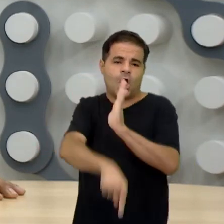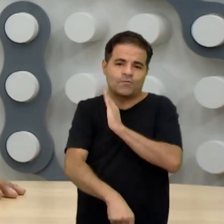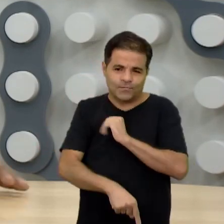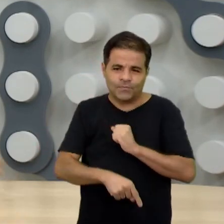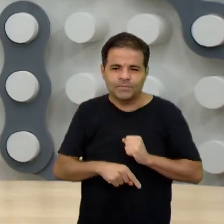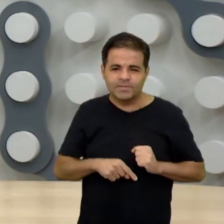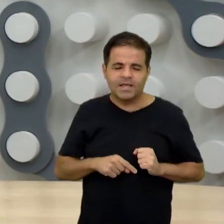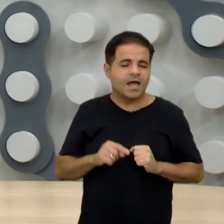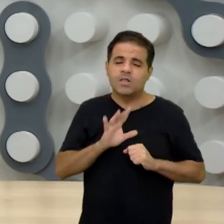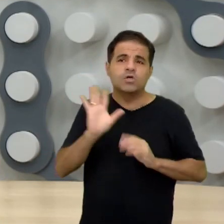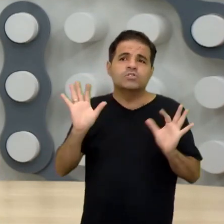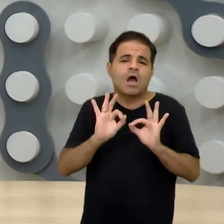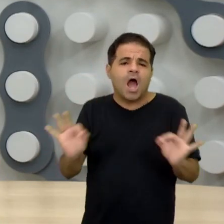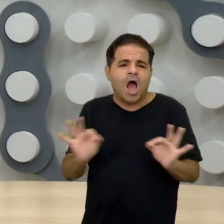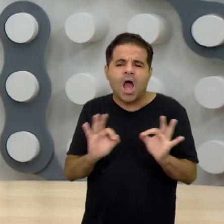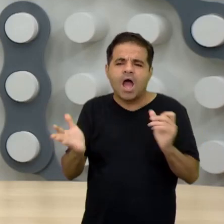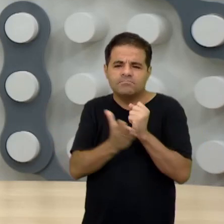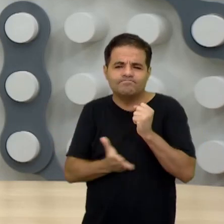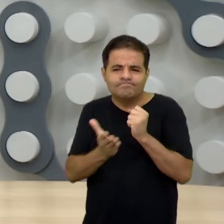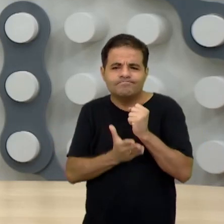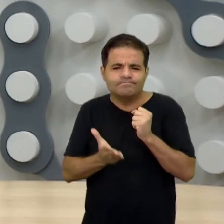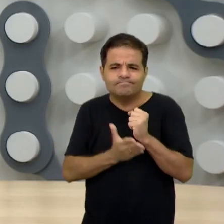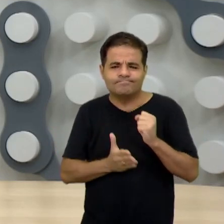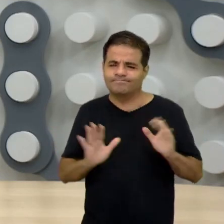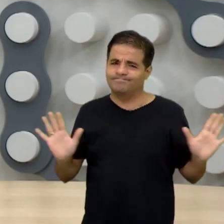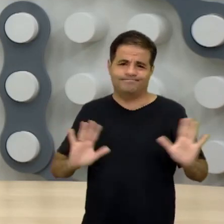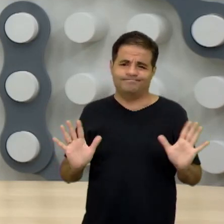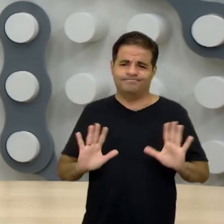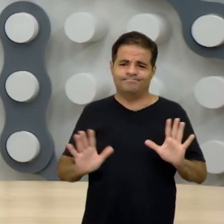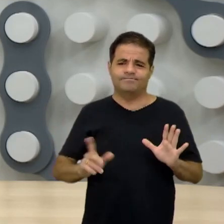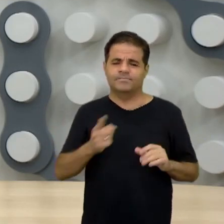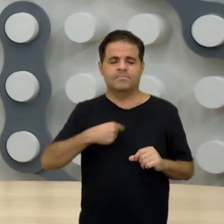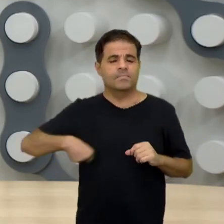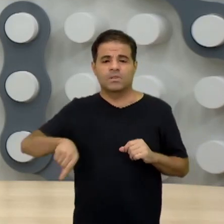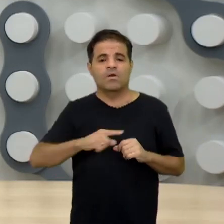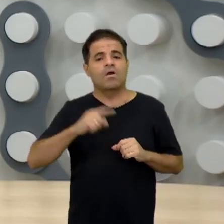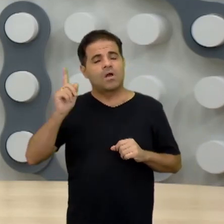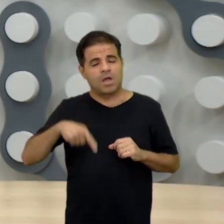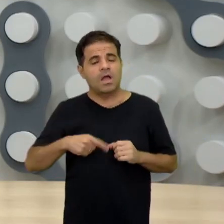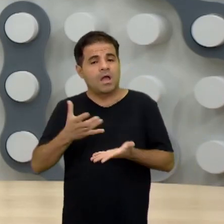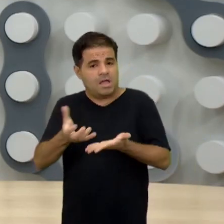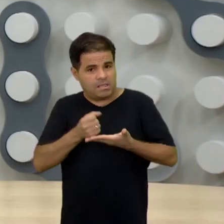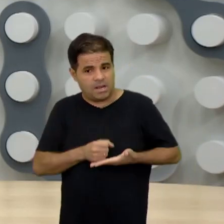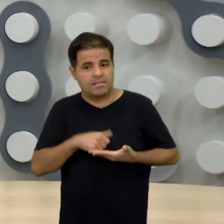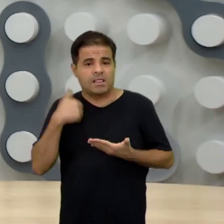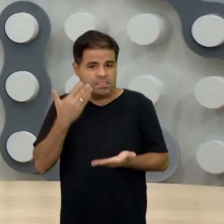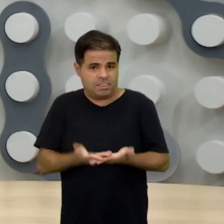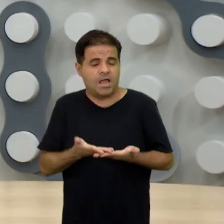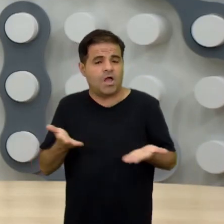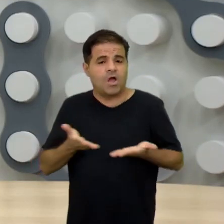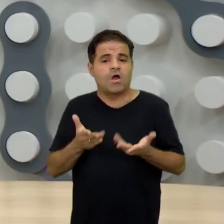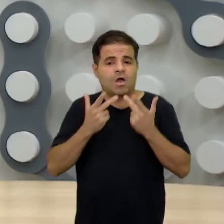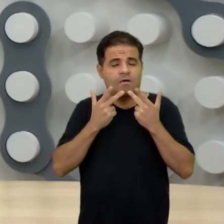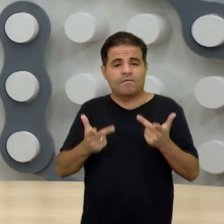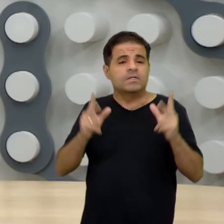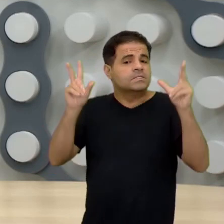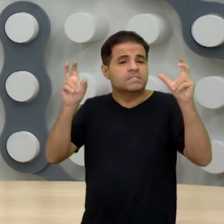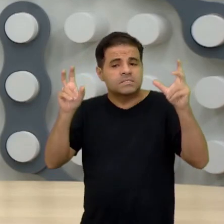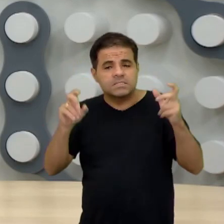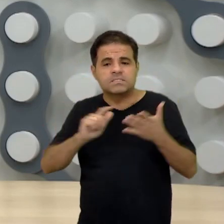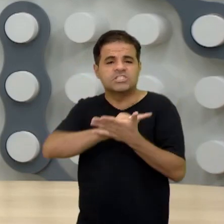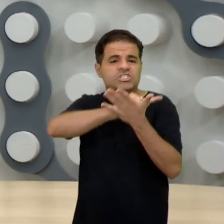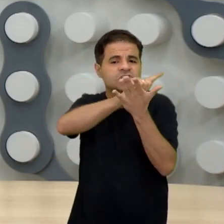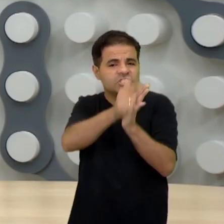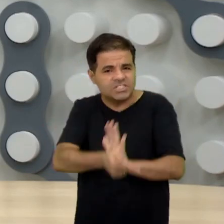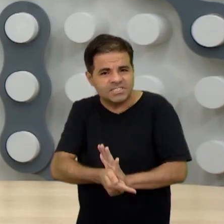e não com aquela superficialidade que a gente era obrigado a trazer até agora, né? Tipo, falando mais sobre questão de gênero,